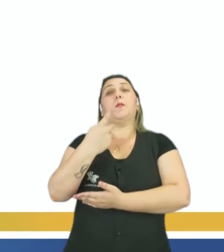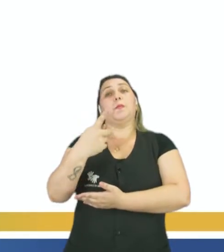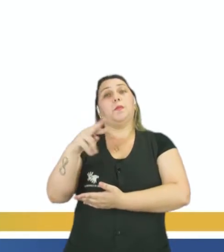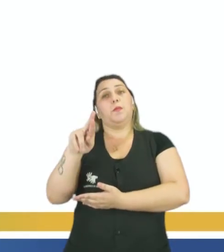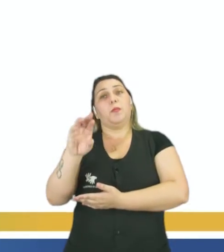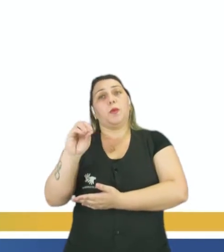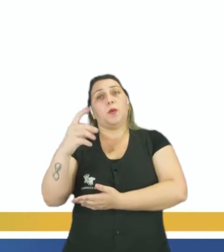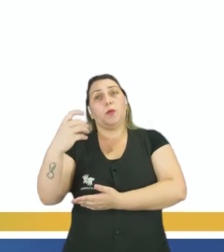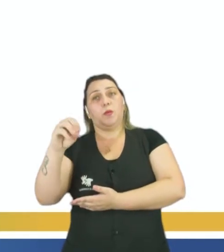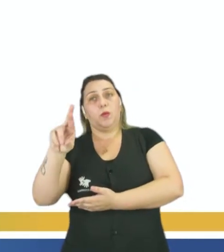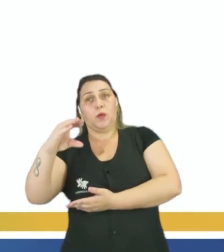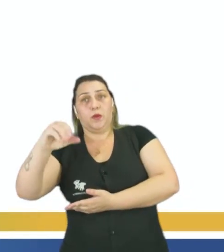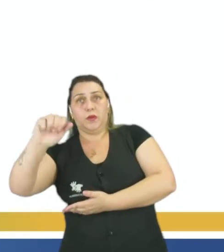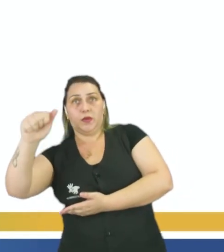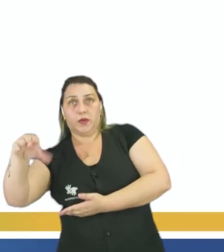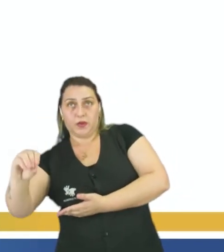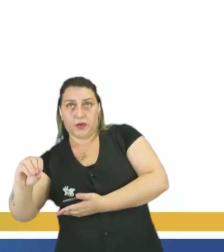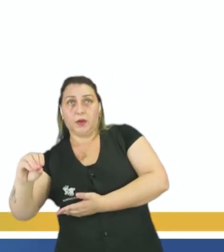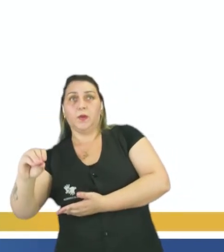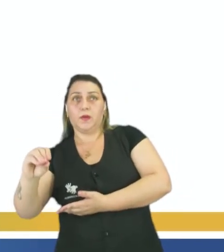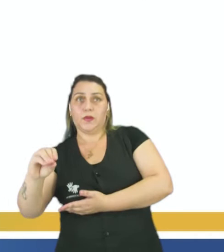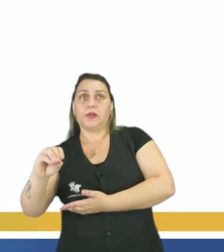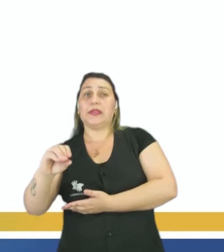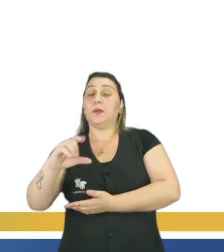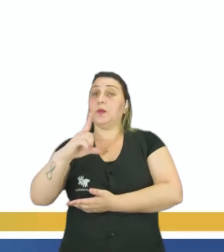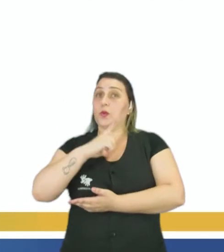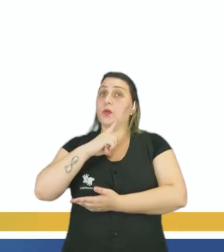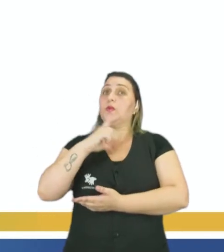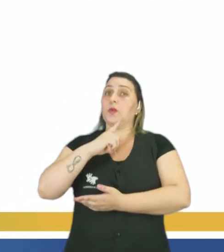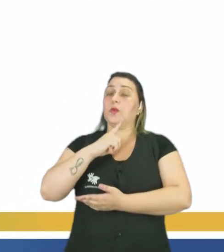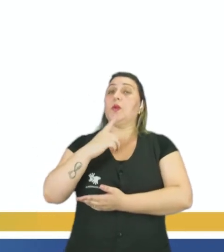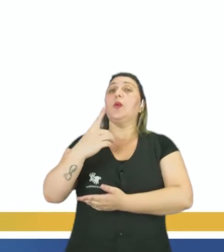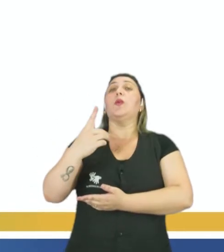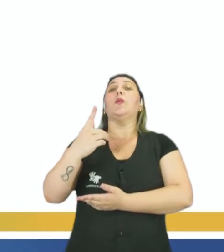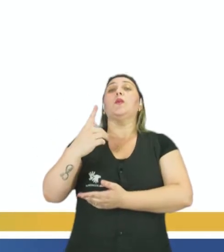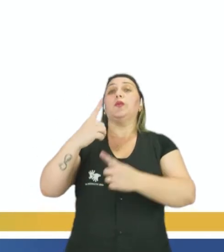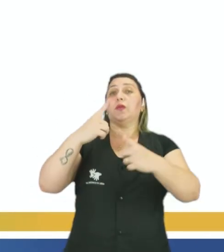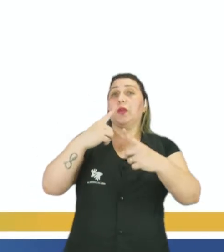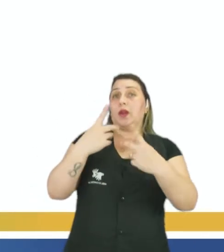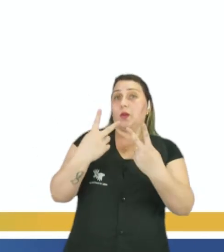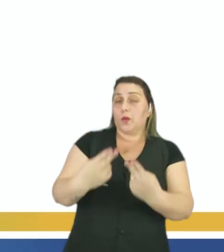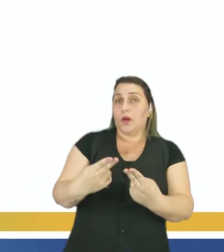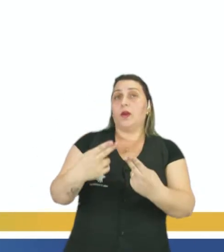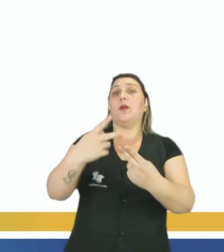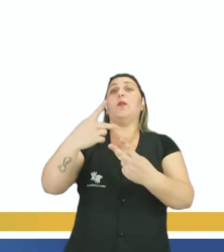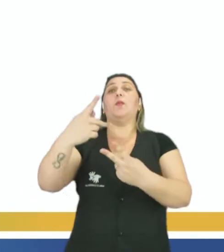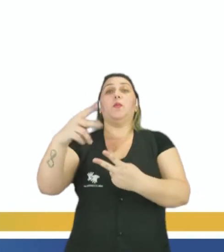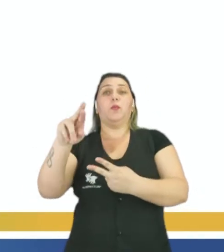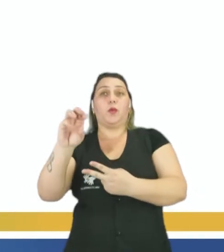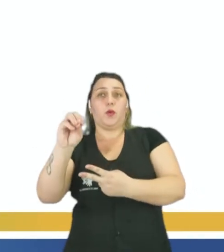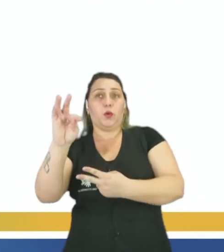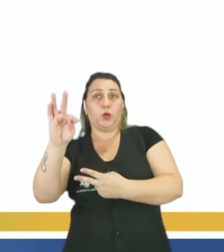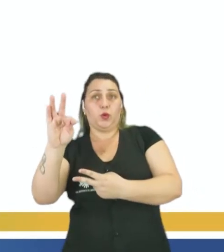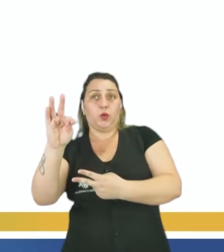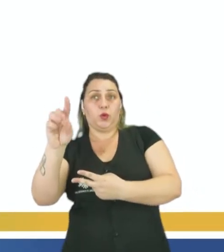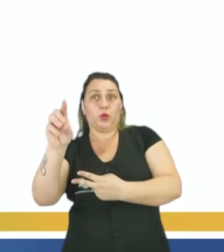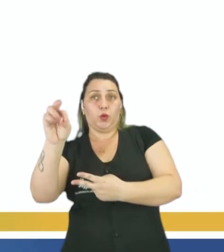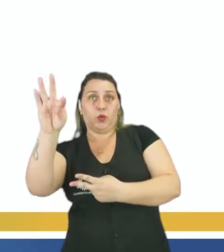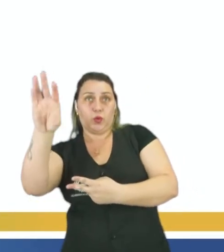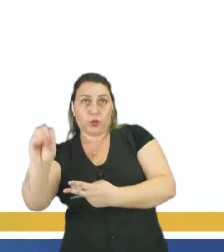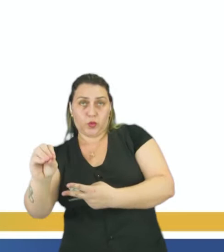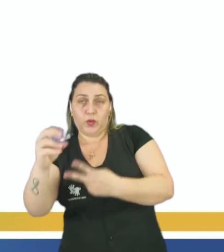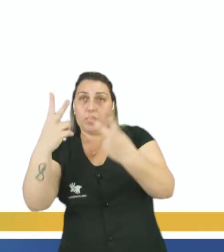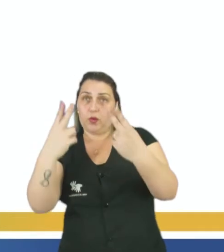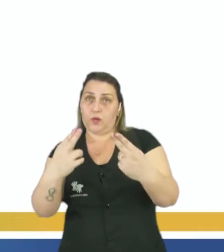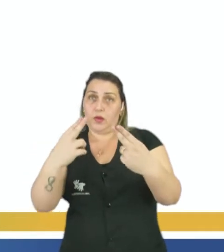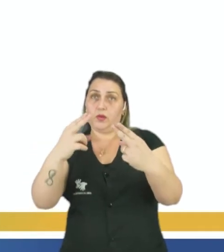a seguinte, é toda proporção onde o produto dos meios é igual ao produto dos extremos.